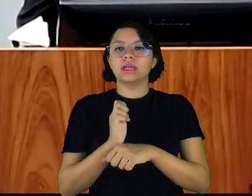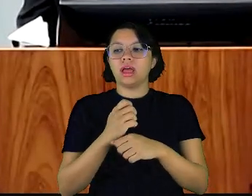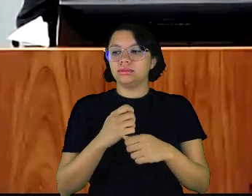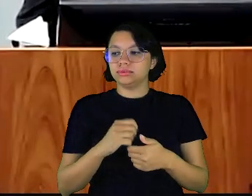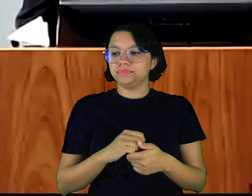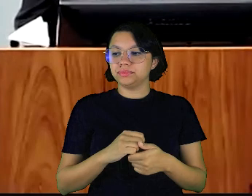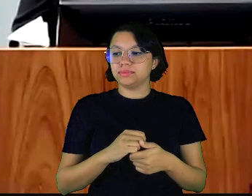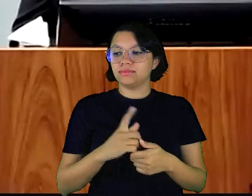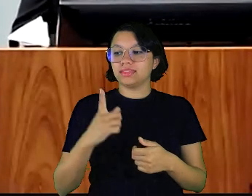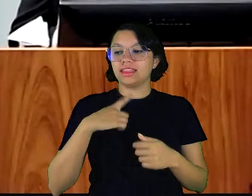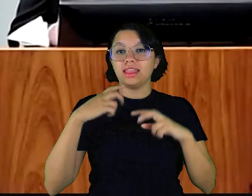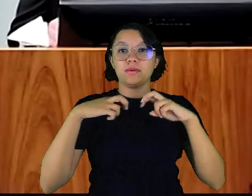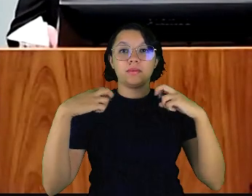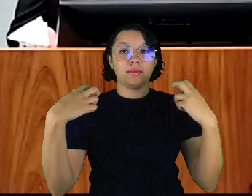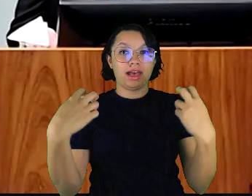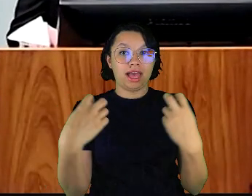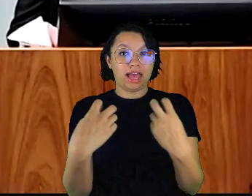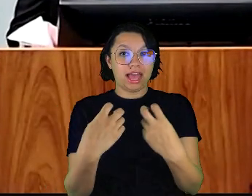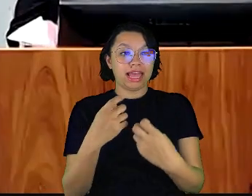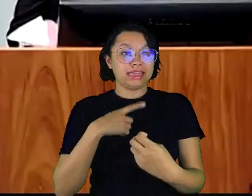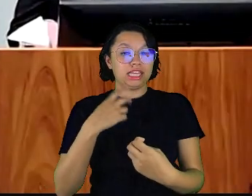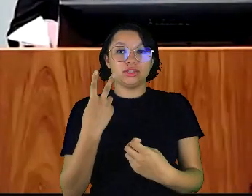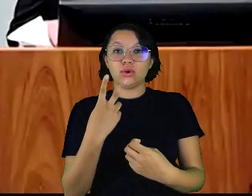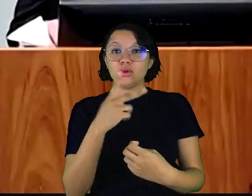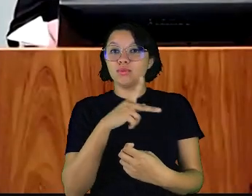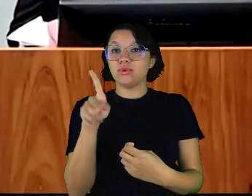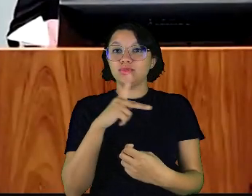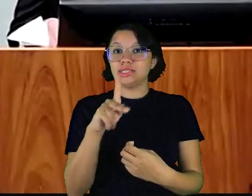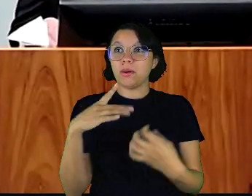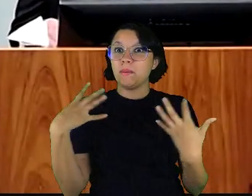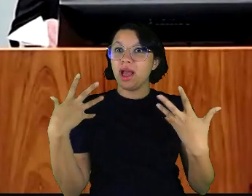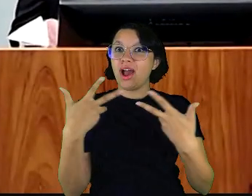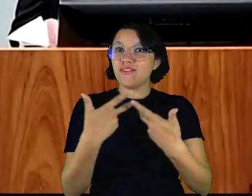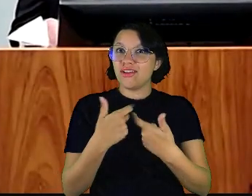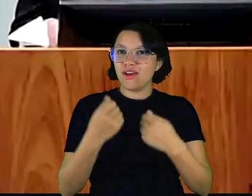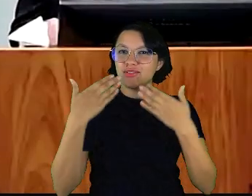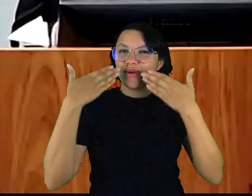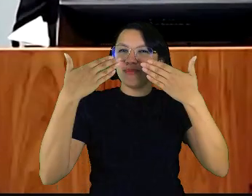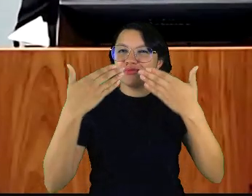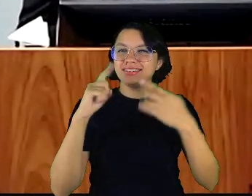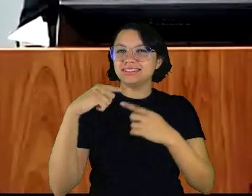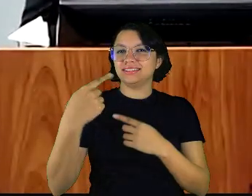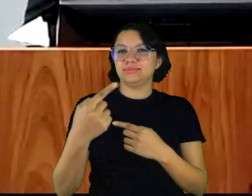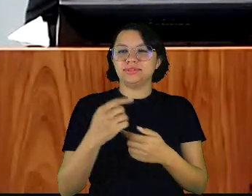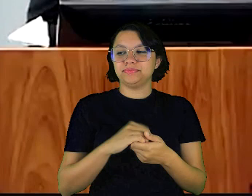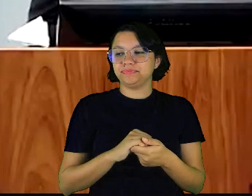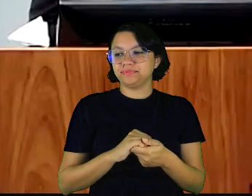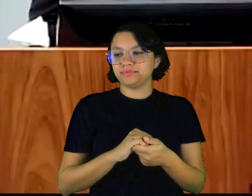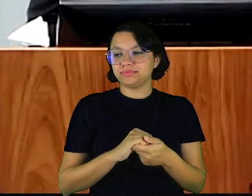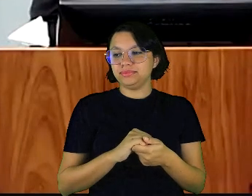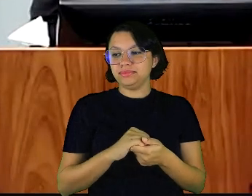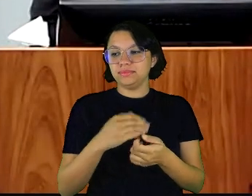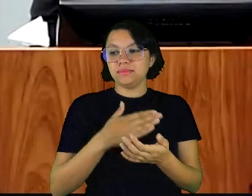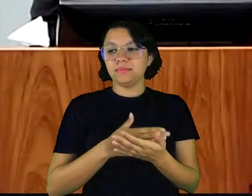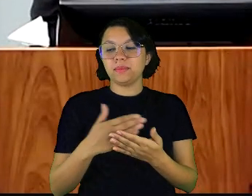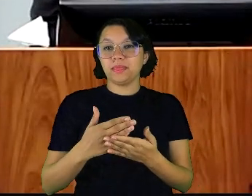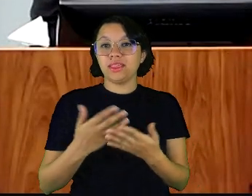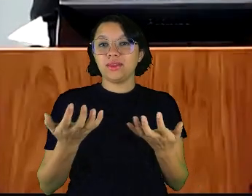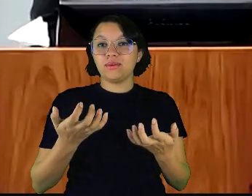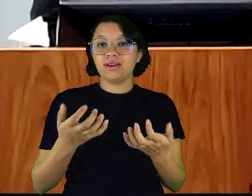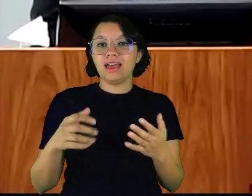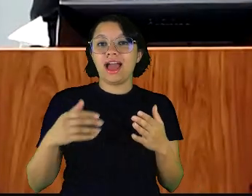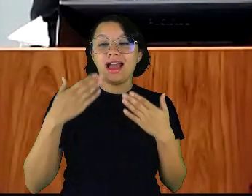estou no meio de uma plateia cercado de dois grandes e ilustres professores que poderei apresentar em seguida. A partir disso, eu queria